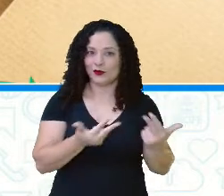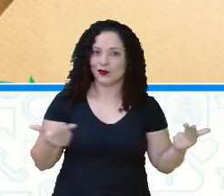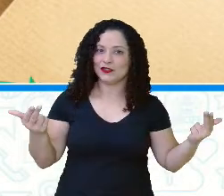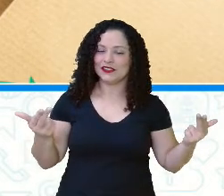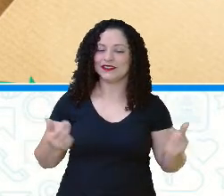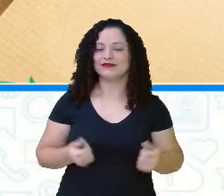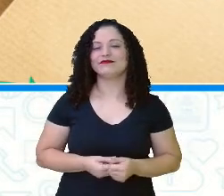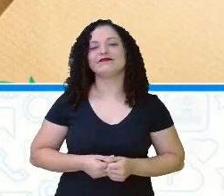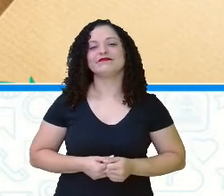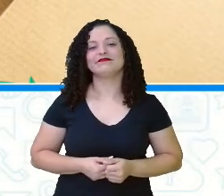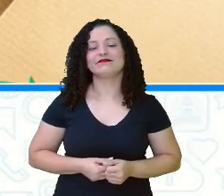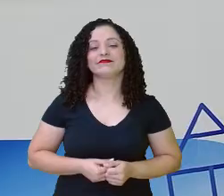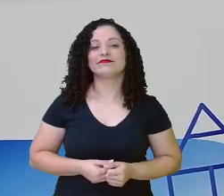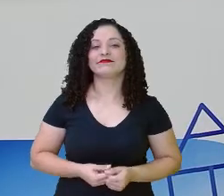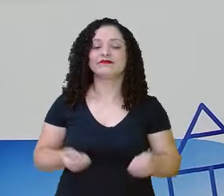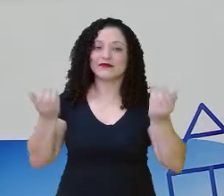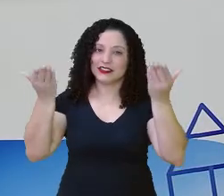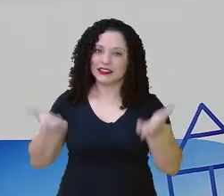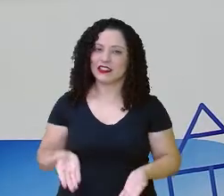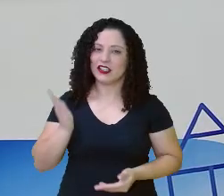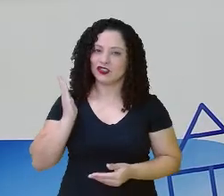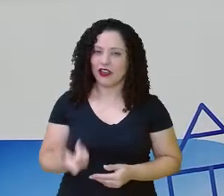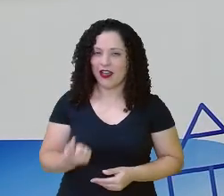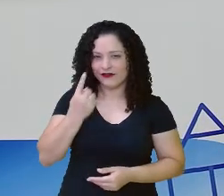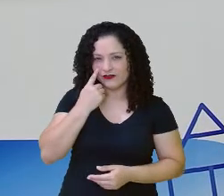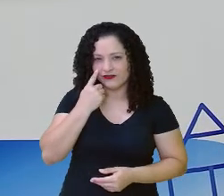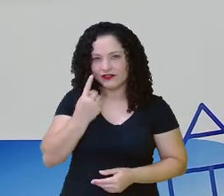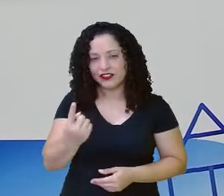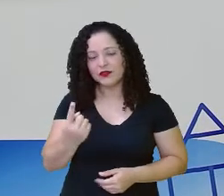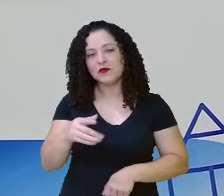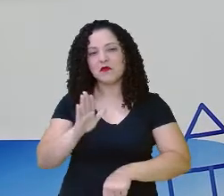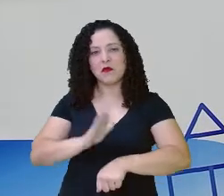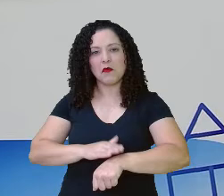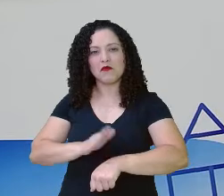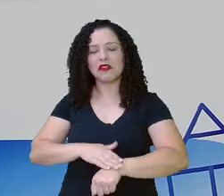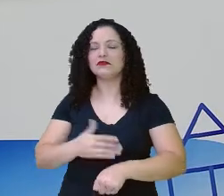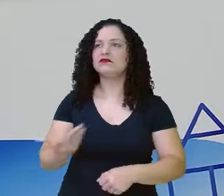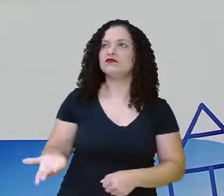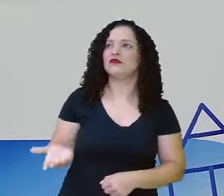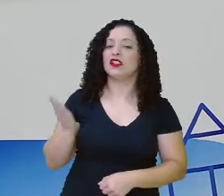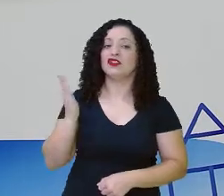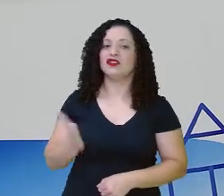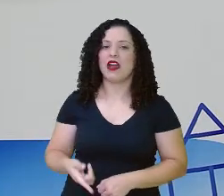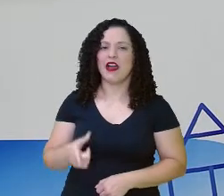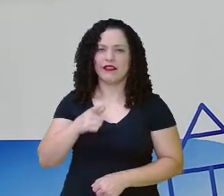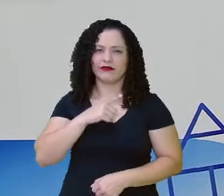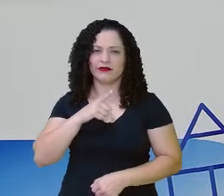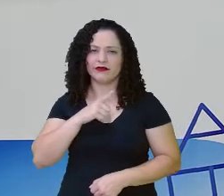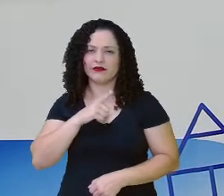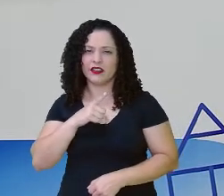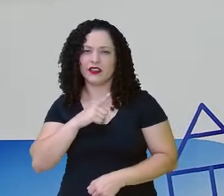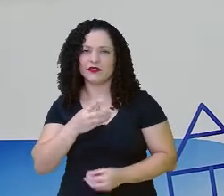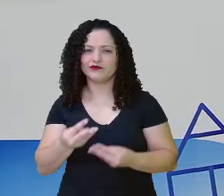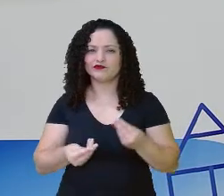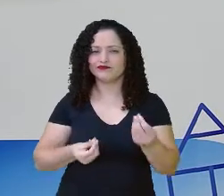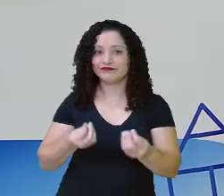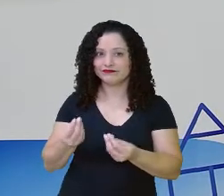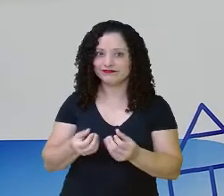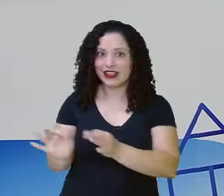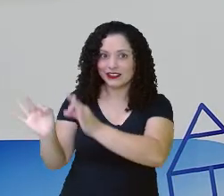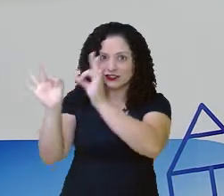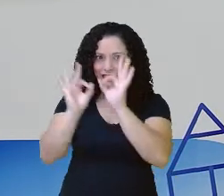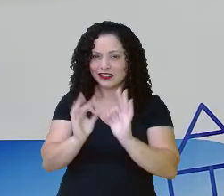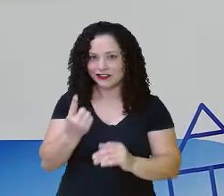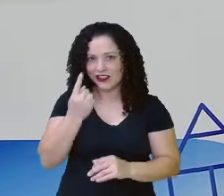Ou seja, você já deve ter visto em algum momento, alguém já deve ter feito, de repente, está nessa aula,